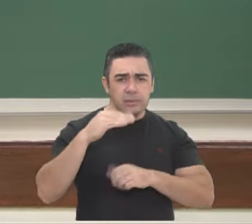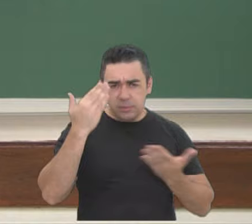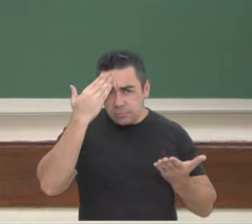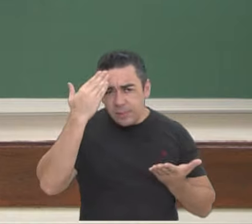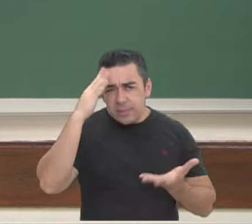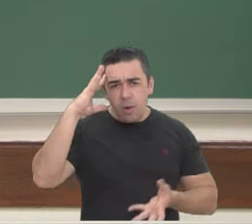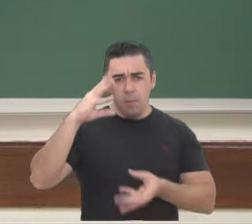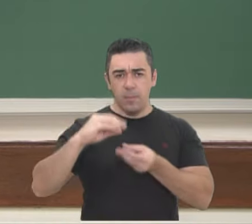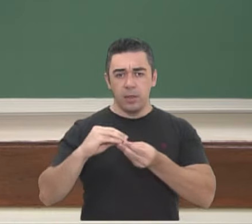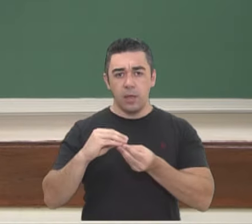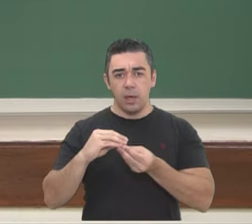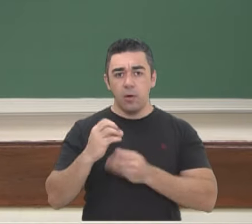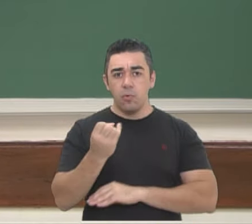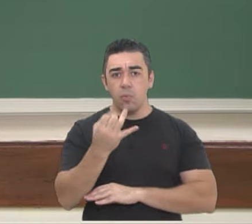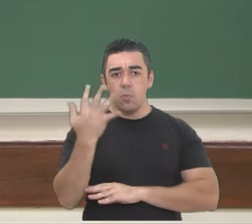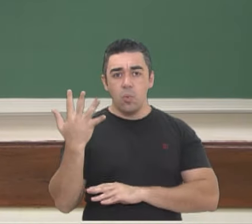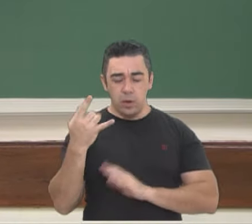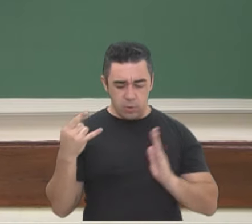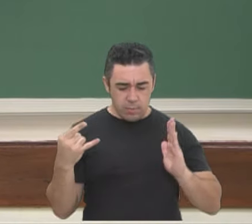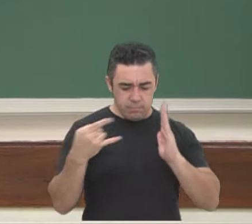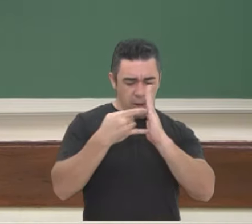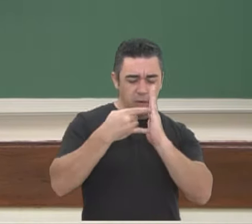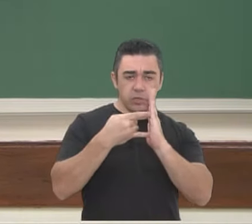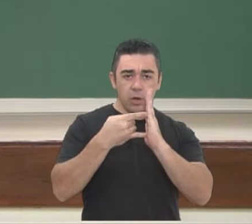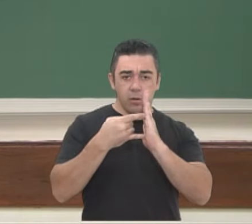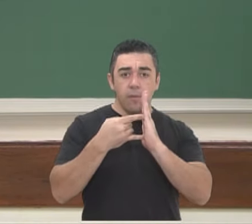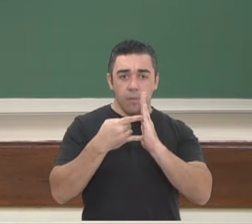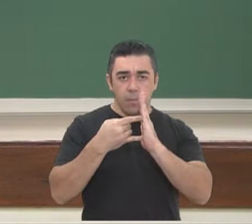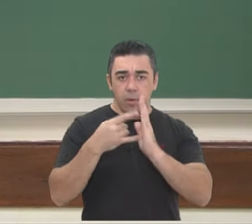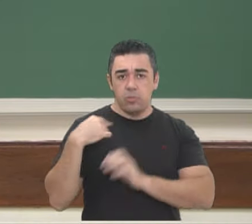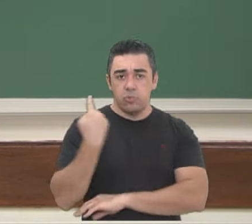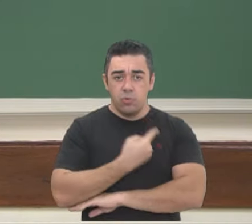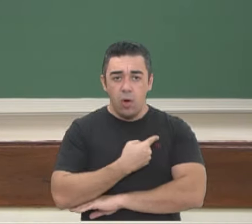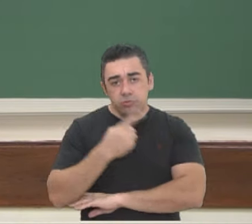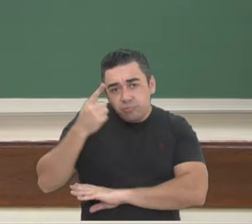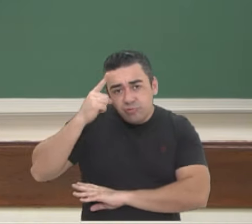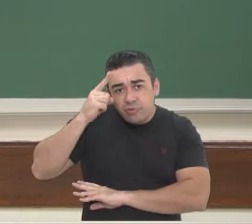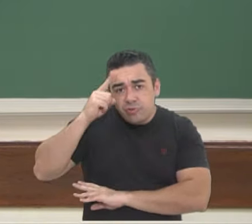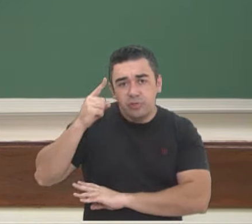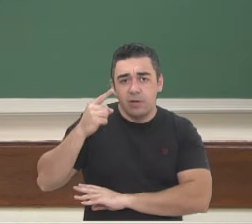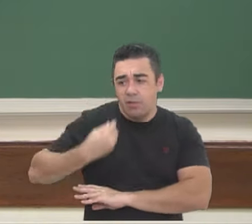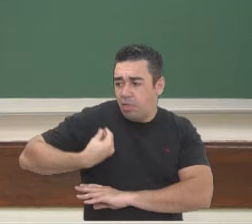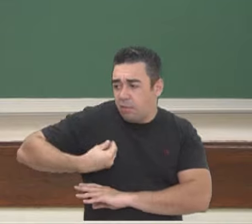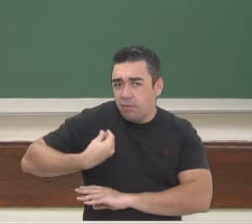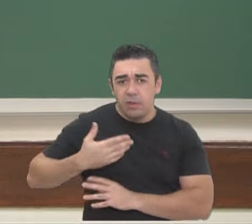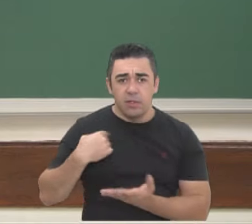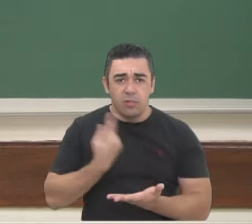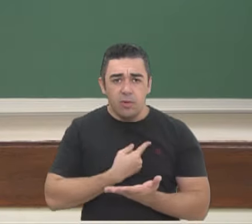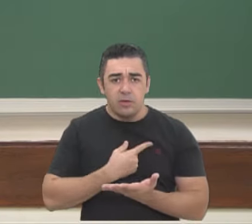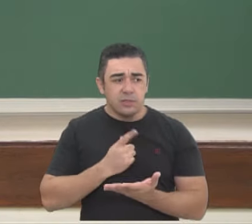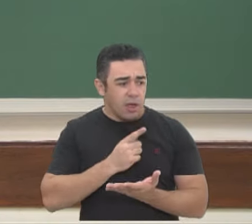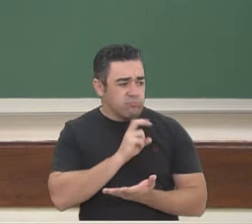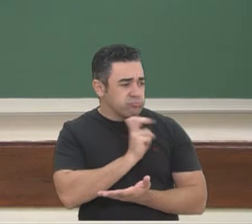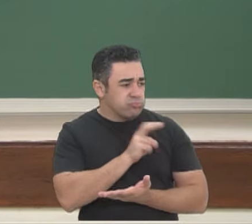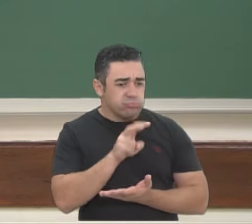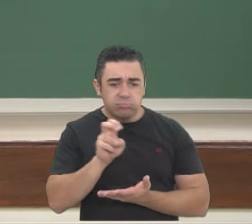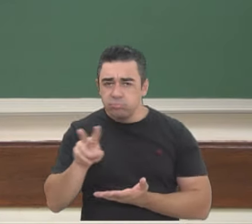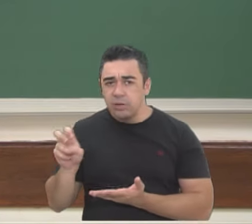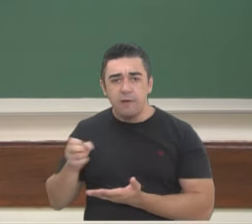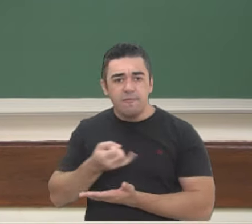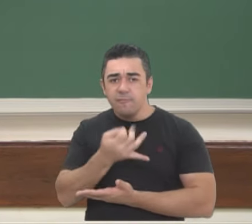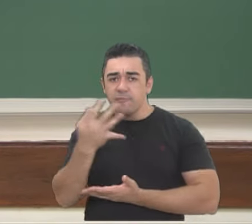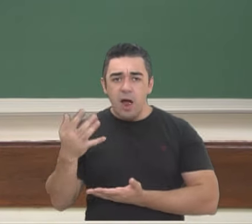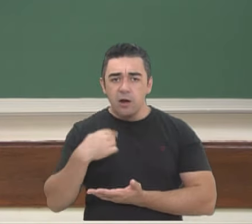para entender o quanto o magnetismo faz parte do nosso dia a dia ele está presente em muitas